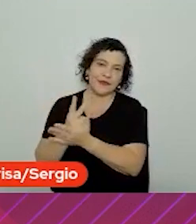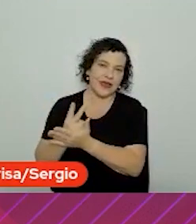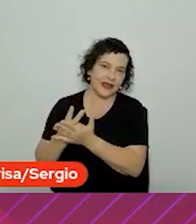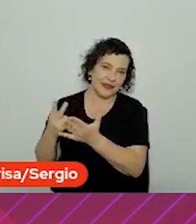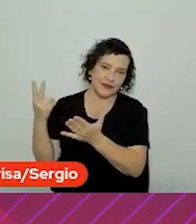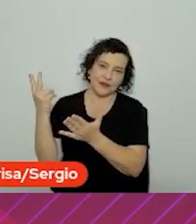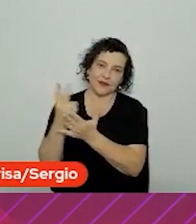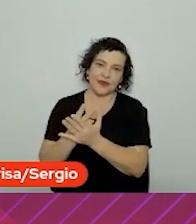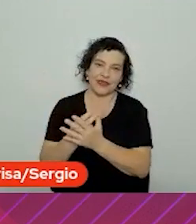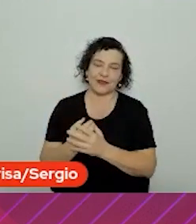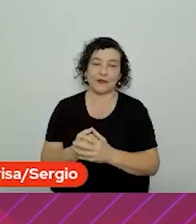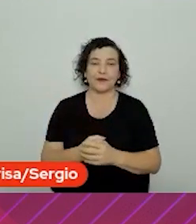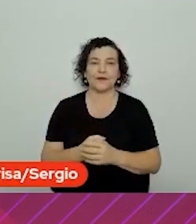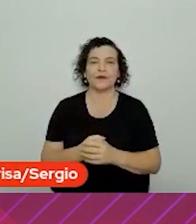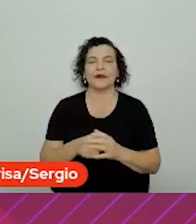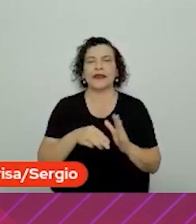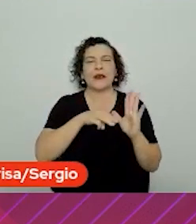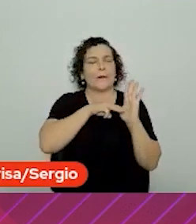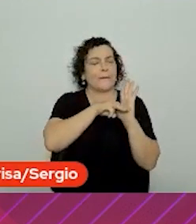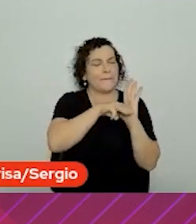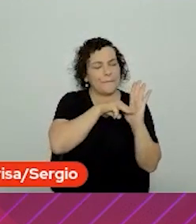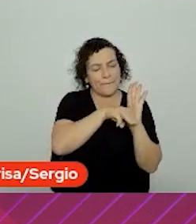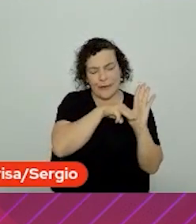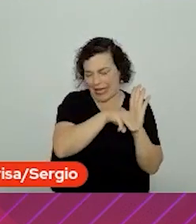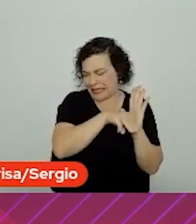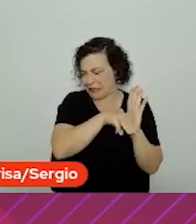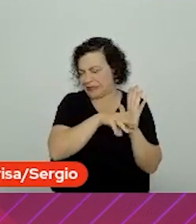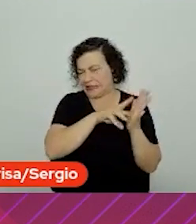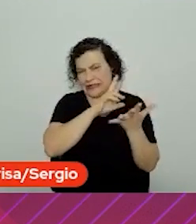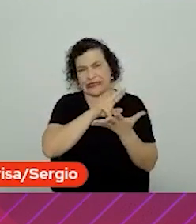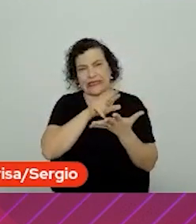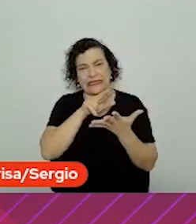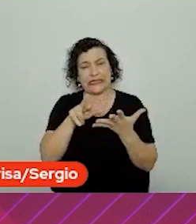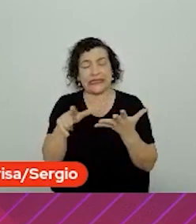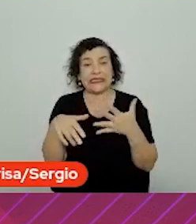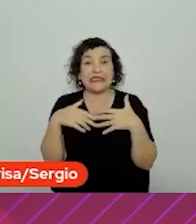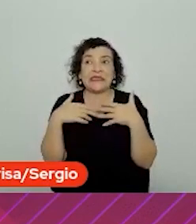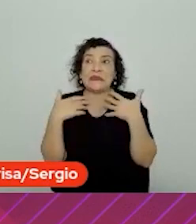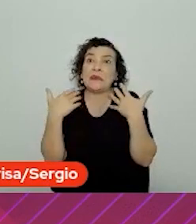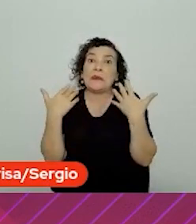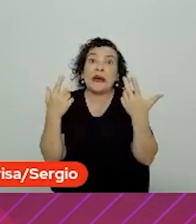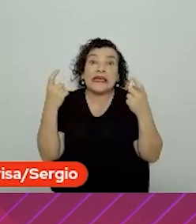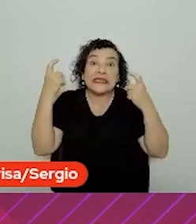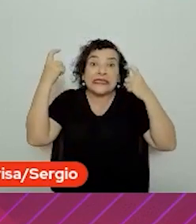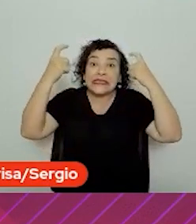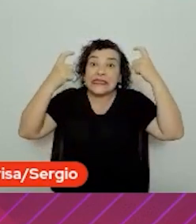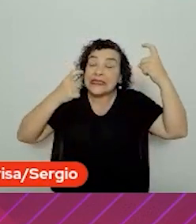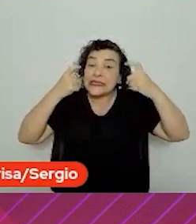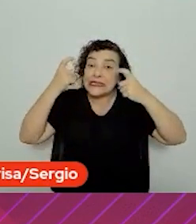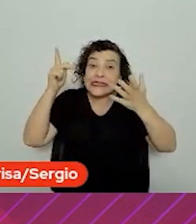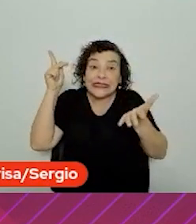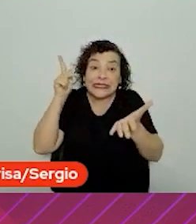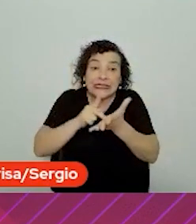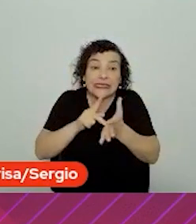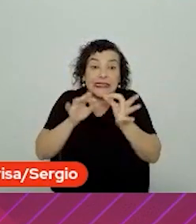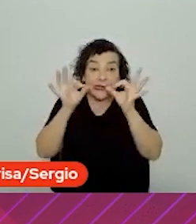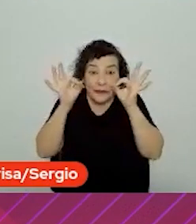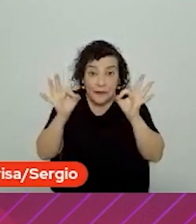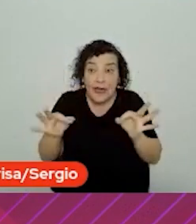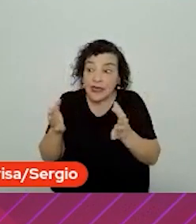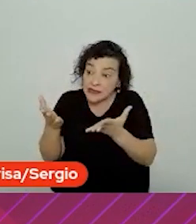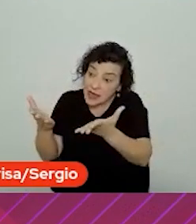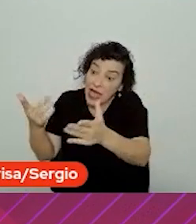eh, métodos, fórmulas mágicas, sem de verdade se preocupar com o principal, que é o problema que quer ser